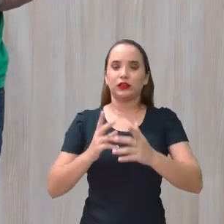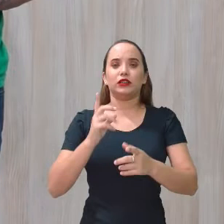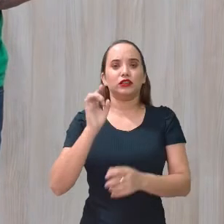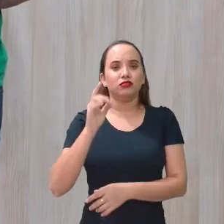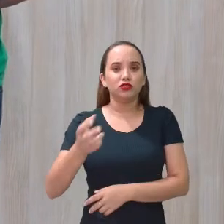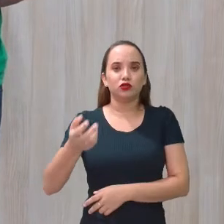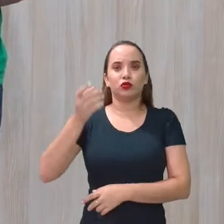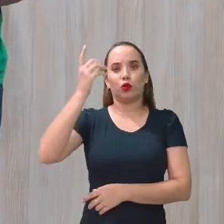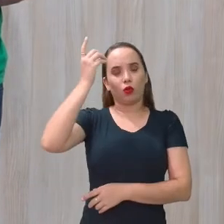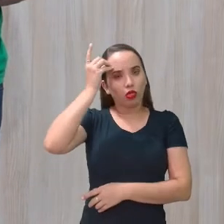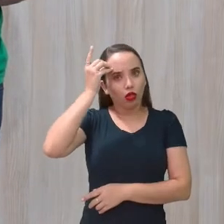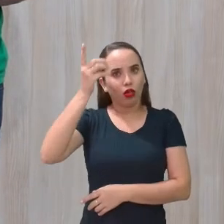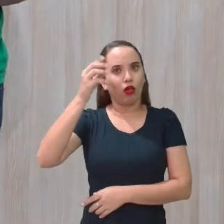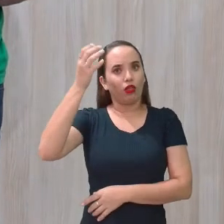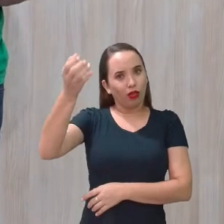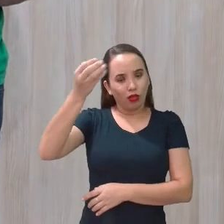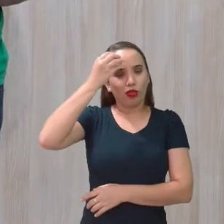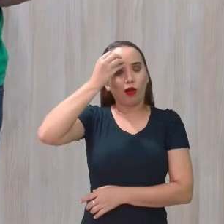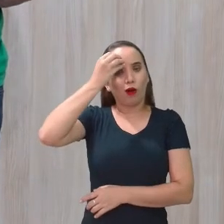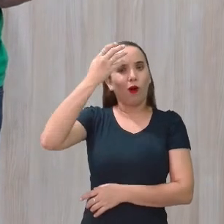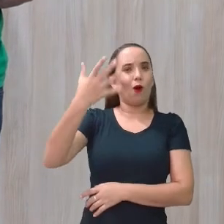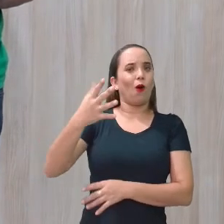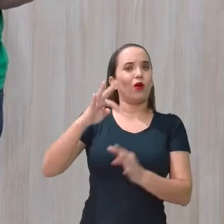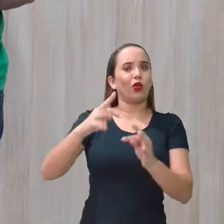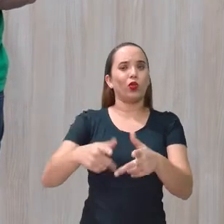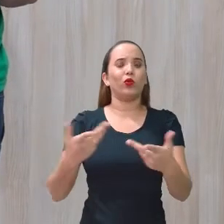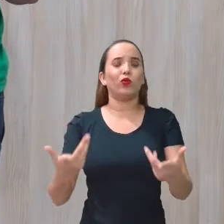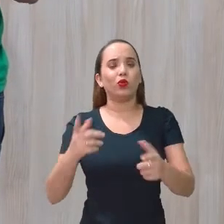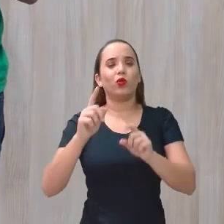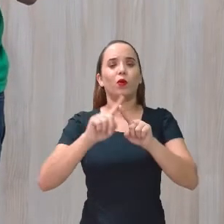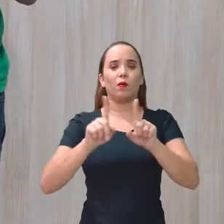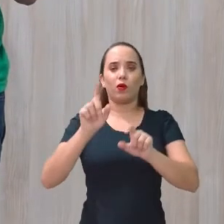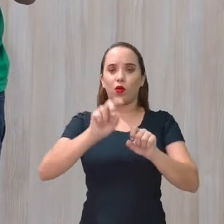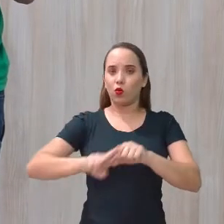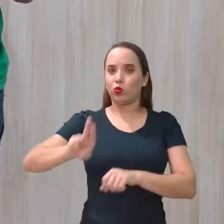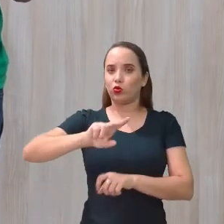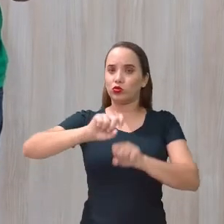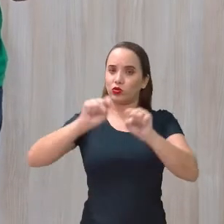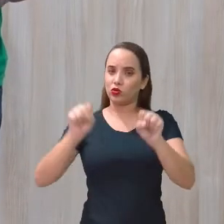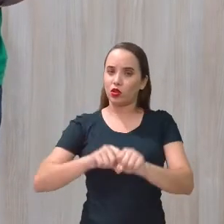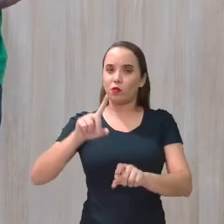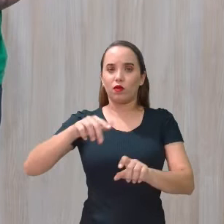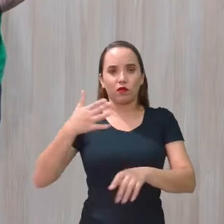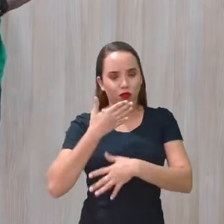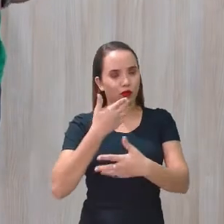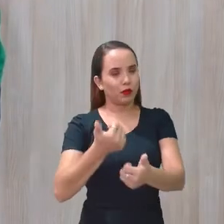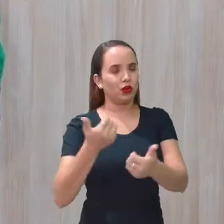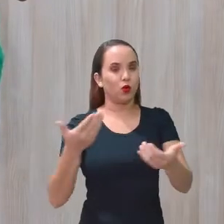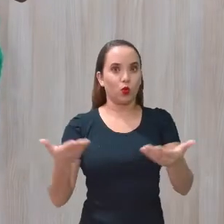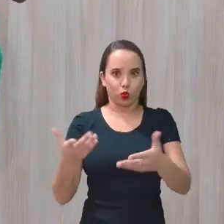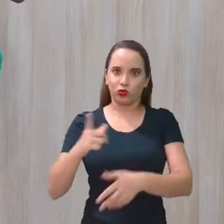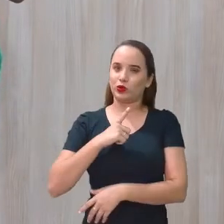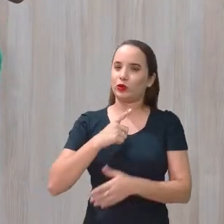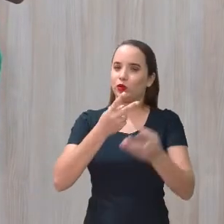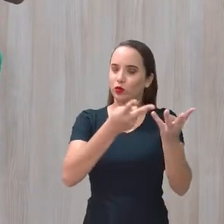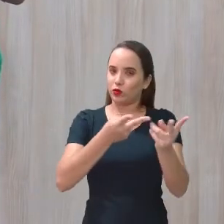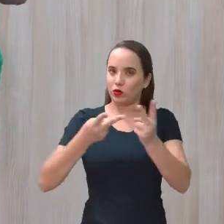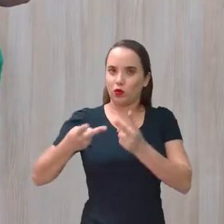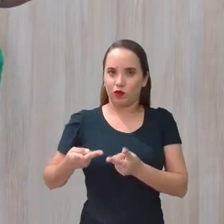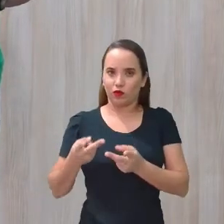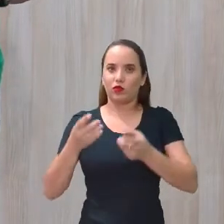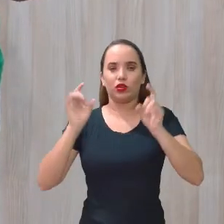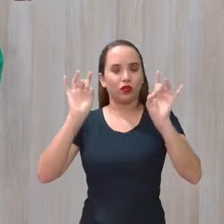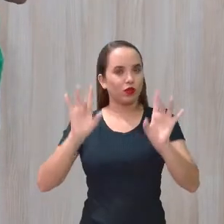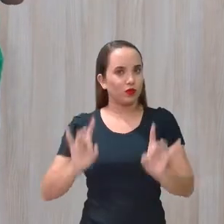a gente precisa de uma compreensão melhor, tá certo? E hoje a gente tem uma convidada especial, vou apresentar ela daqui a